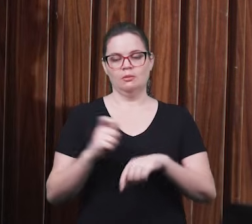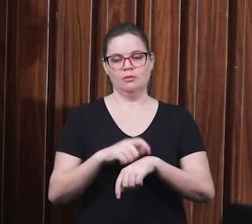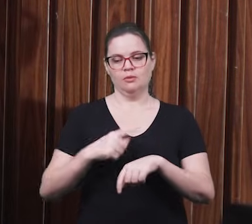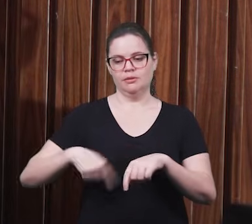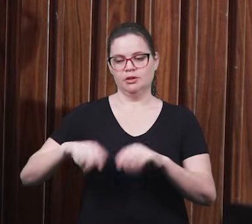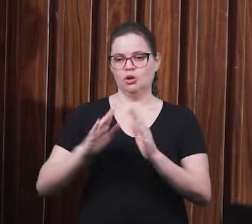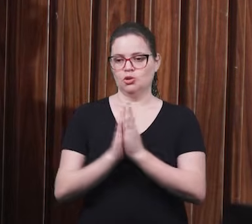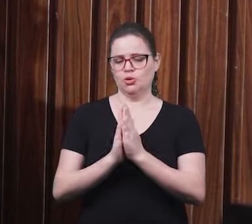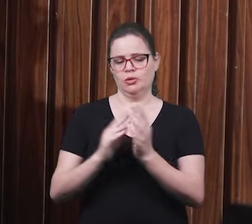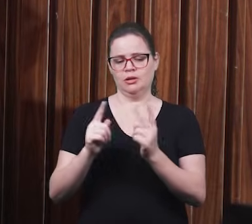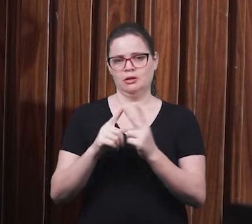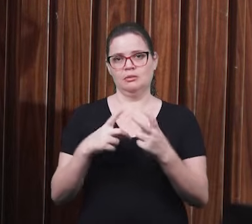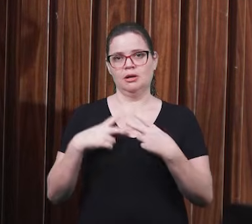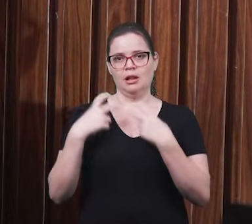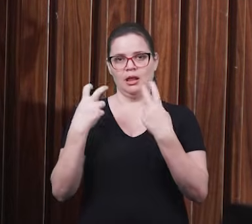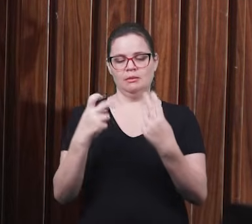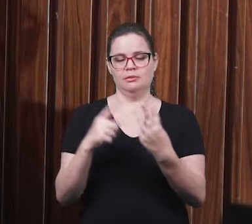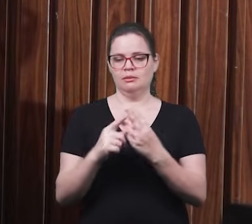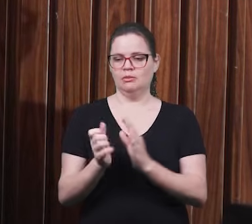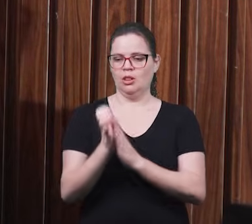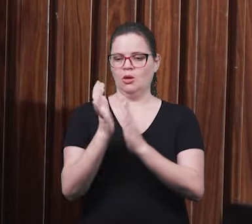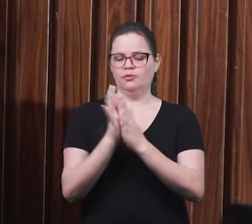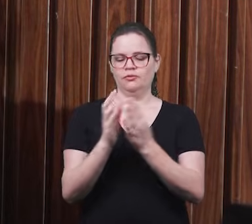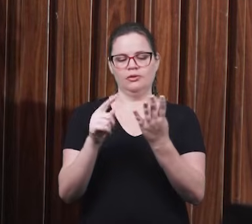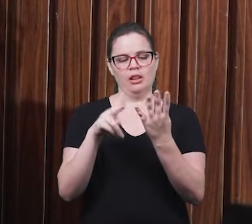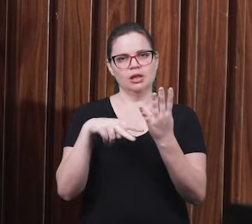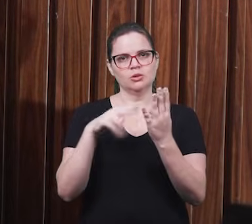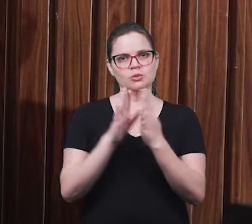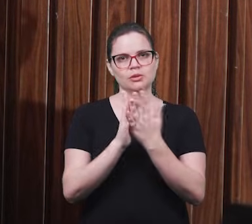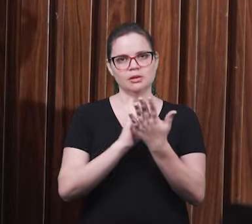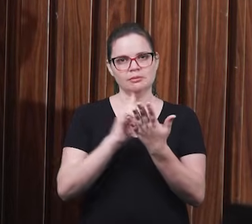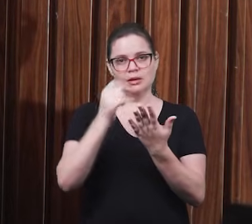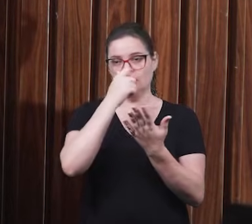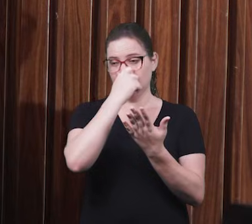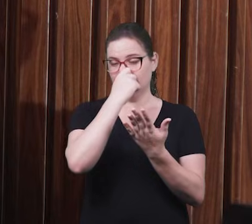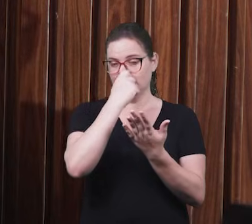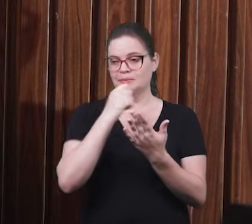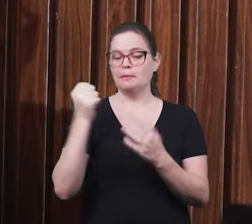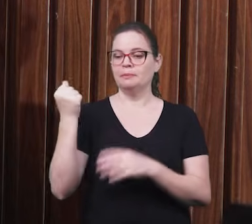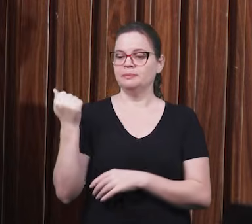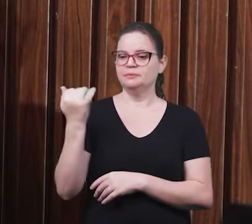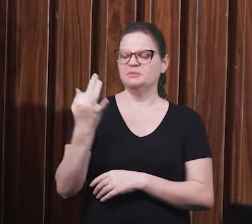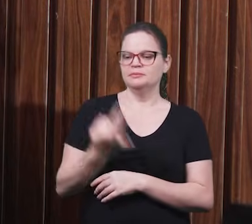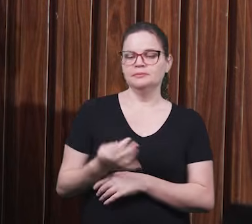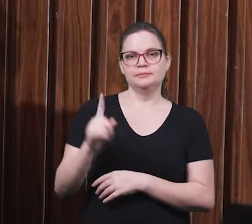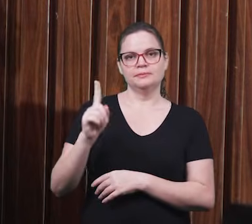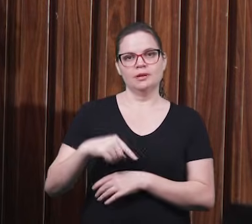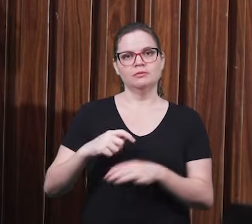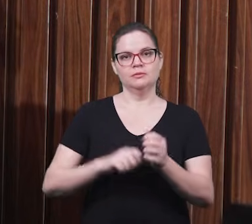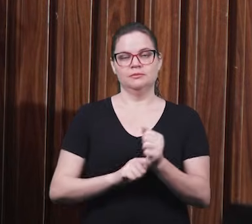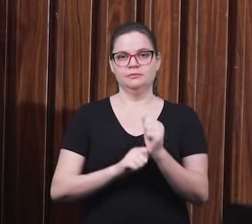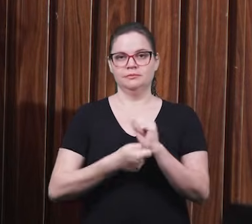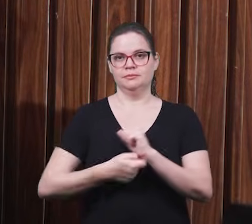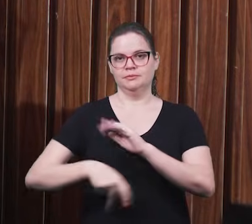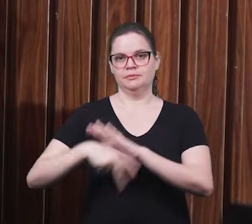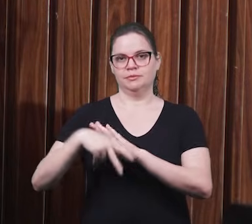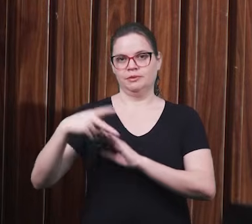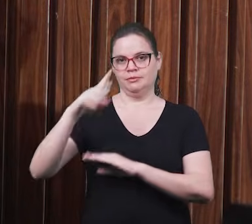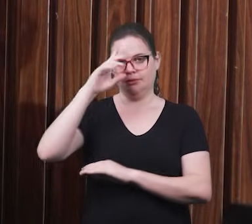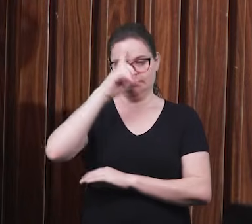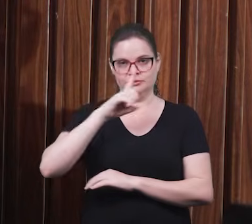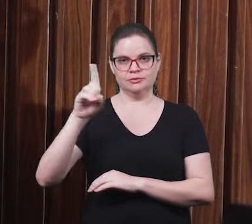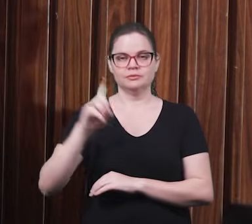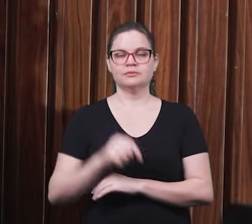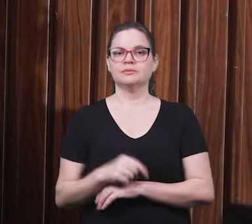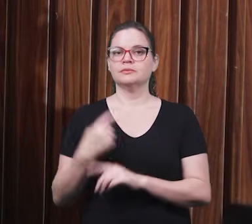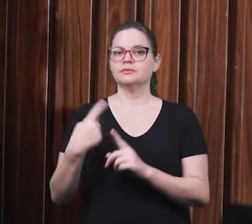momento que nós oramos, que nós clamamos, o louvor está presente, a leitura da palavra, e a madrugada é um segredo da parte de